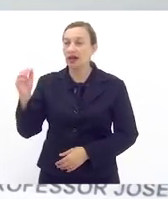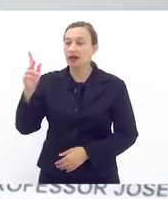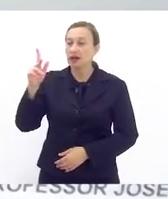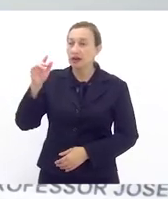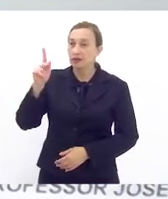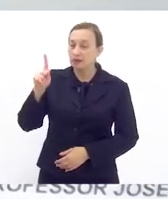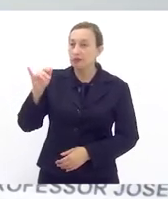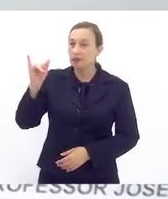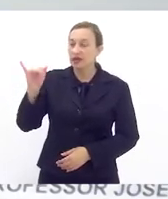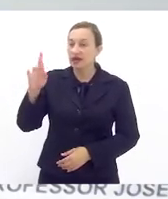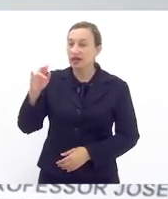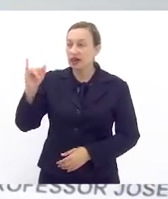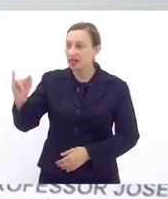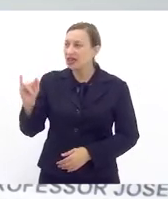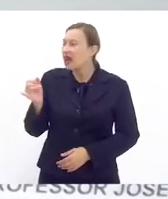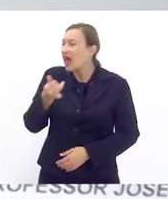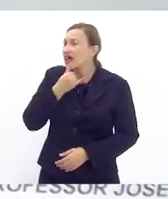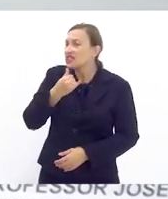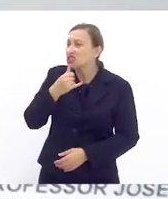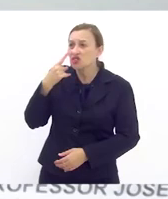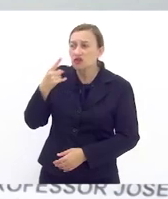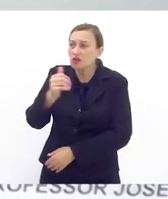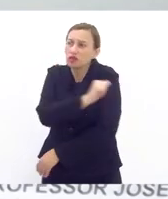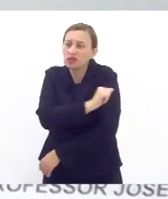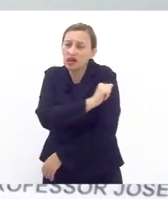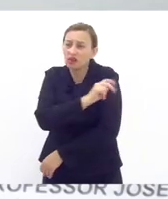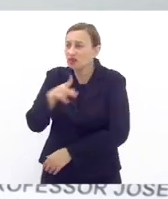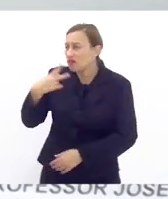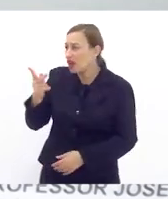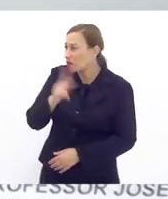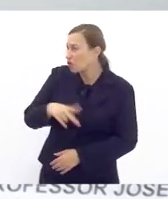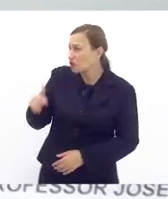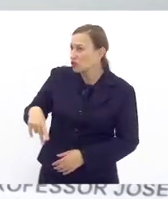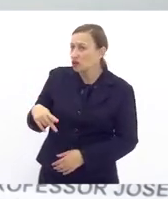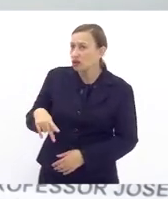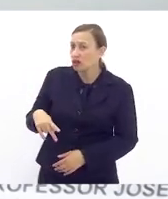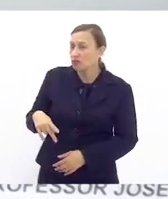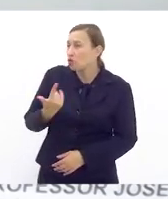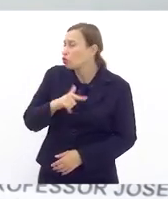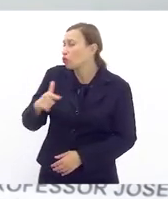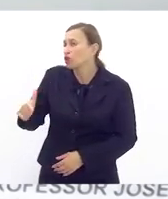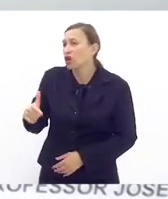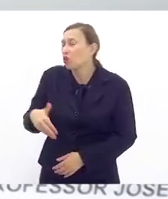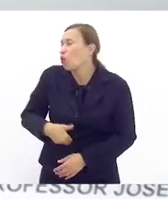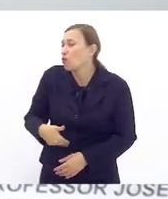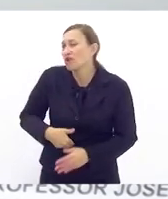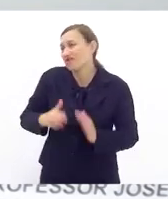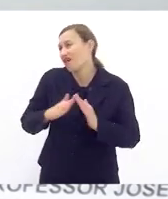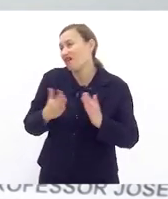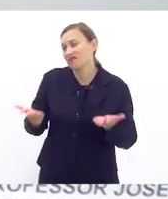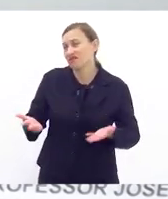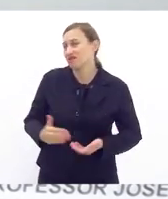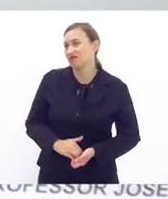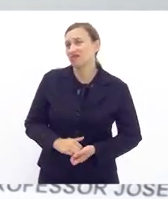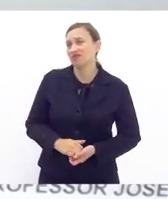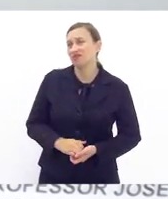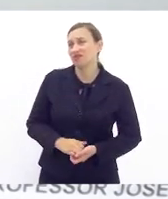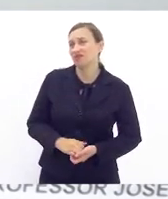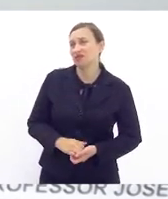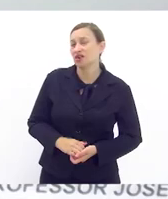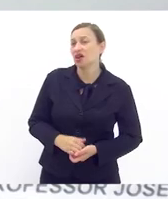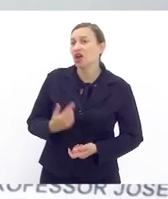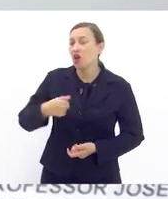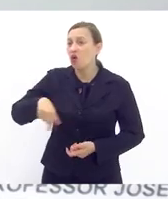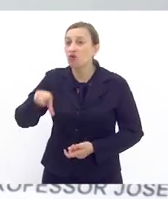deprimente os alunos chegarem para gente e fala assim professora eu não tenho que comer em casa eu tive em